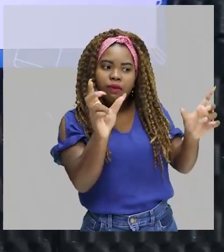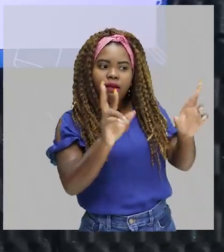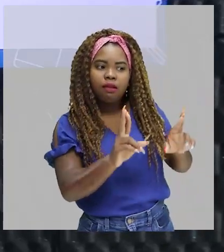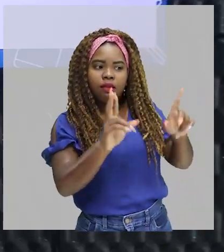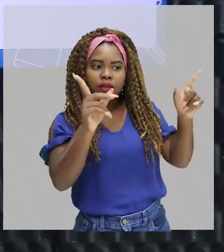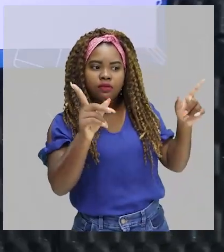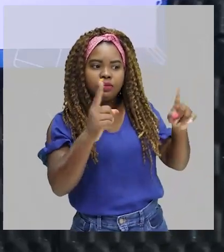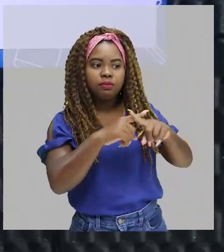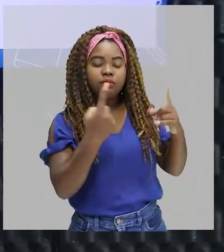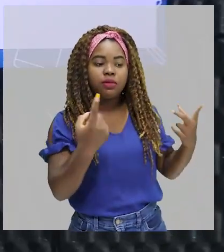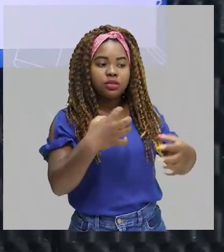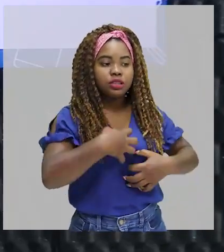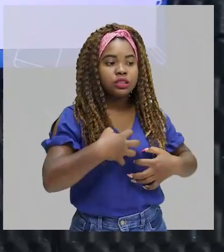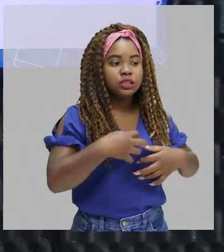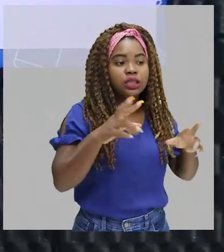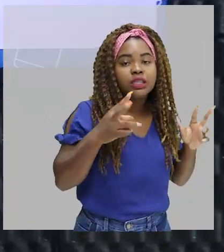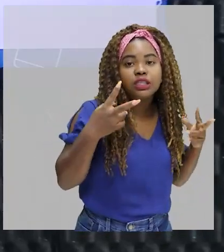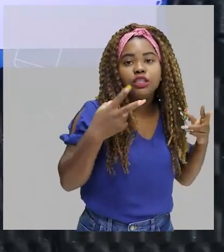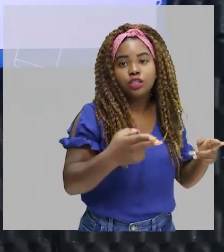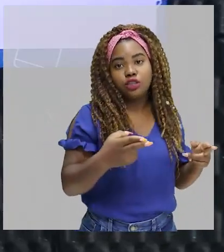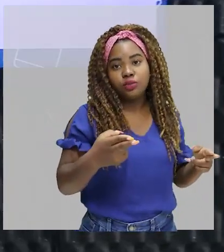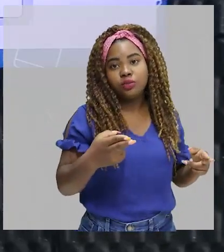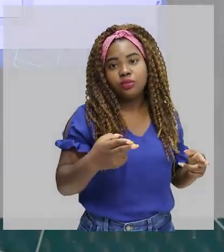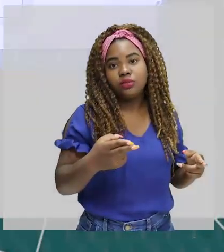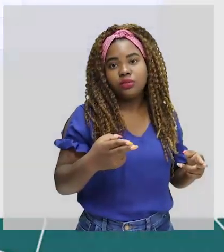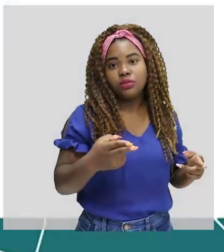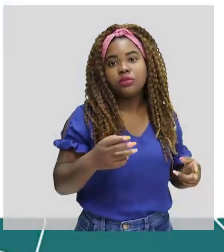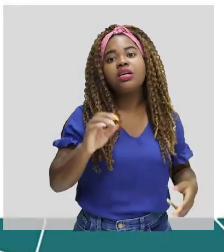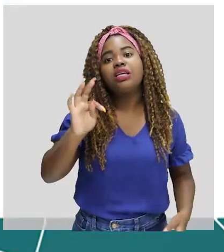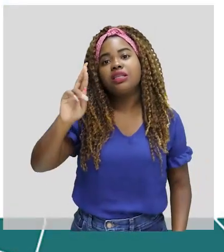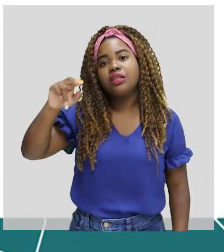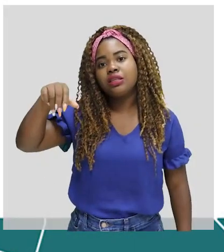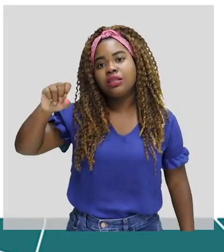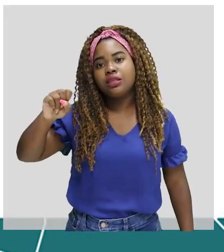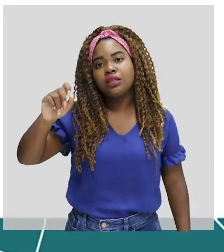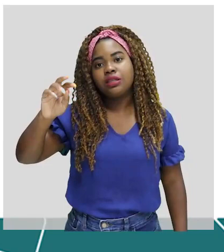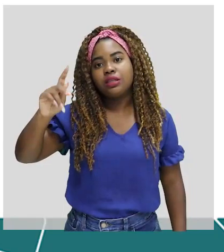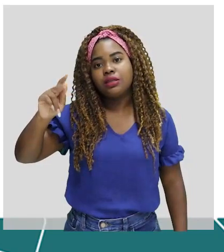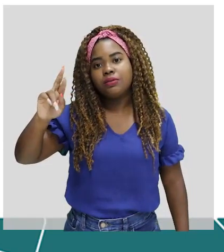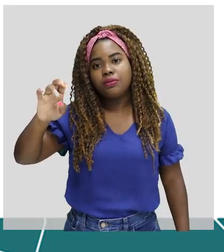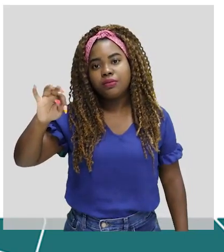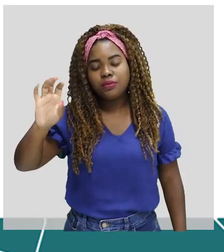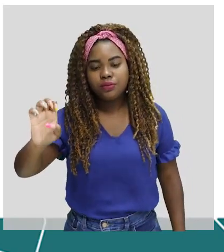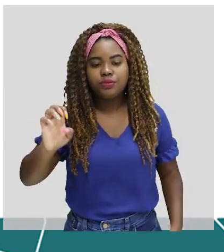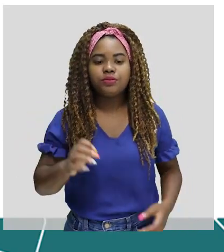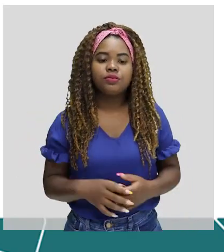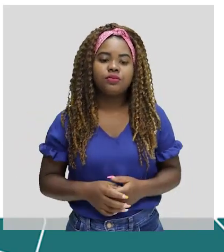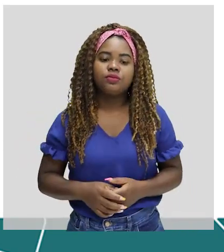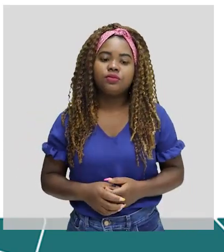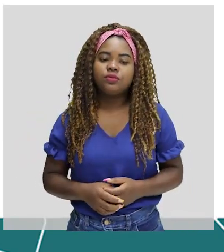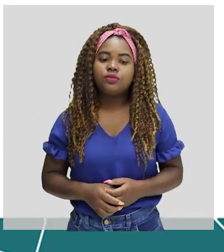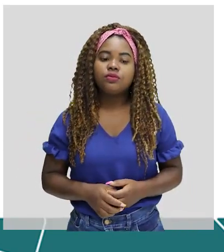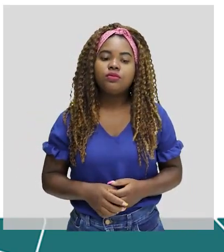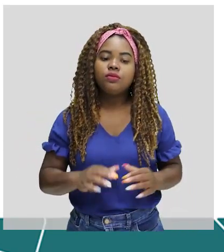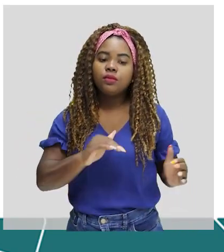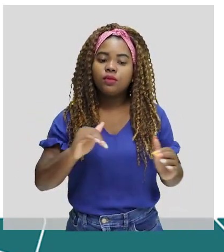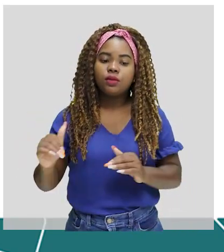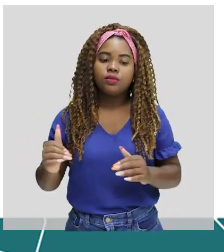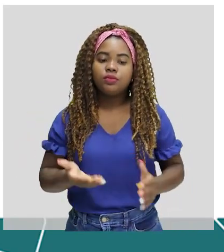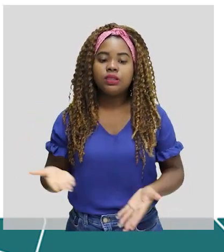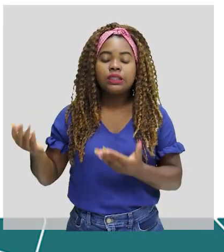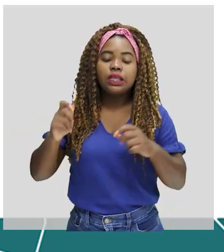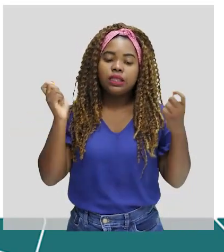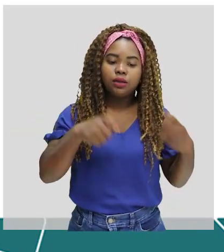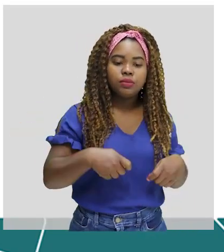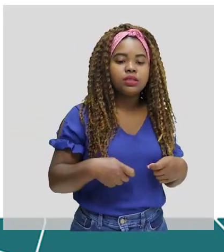a palavra transparente ou a palavra cognata. Bom? As palavras que nós temos aqui, elas podem ser